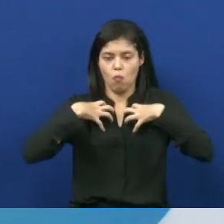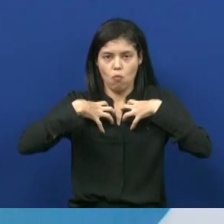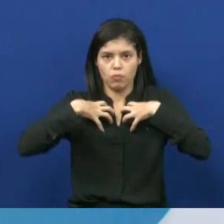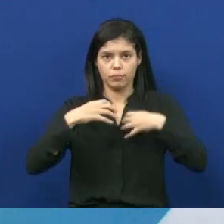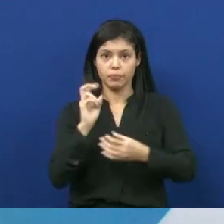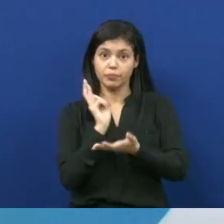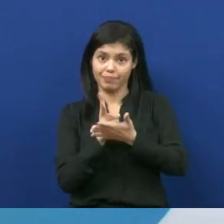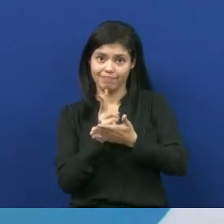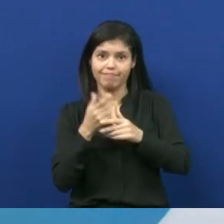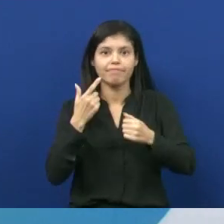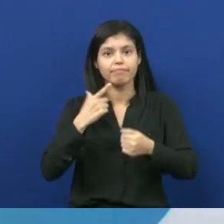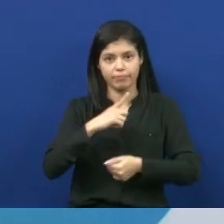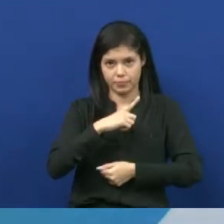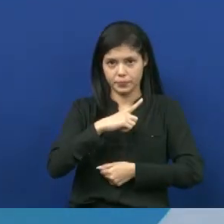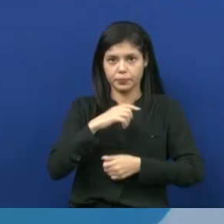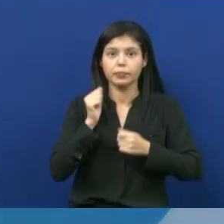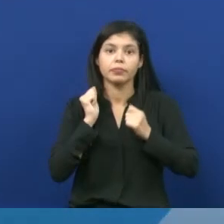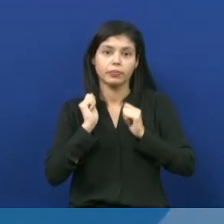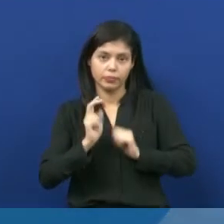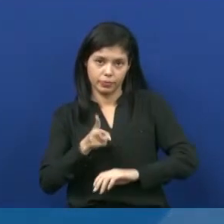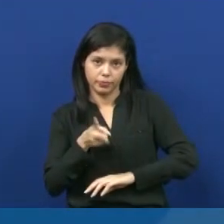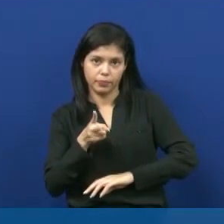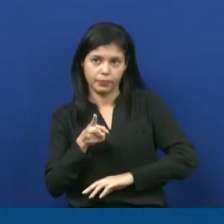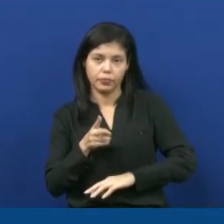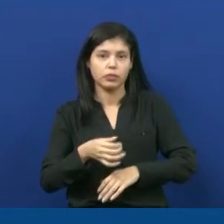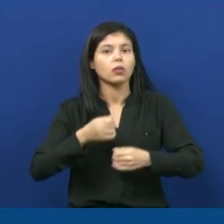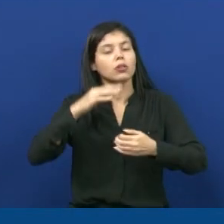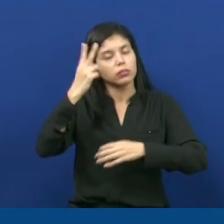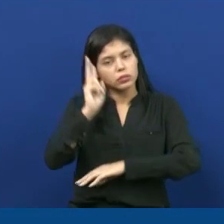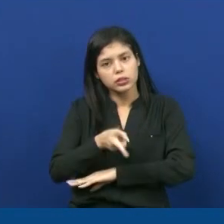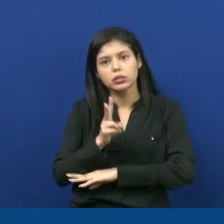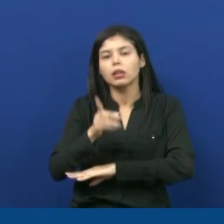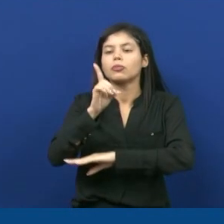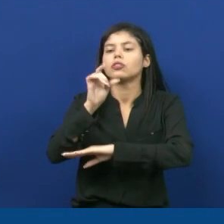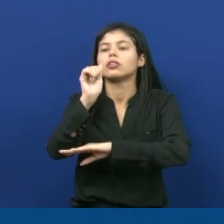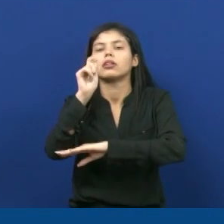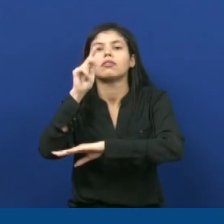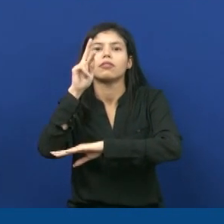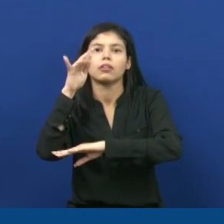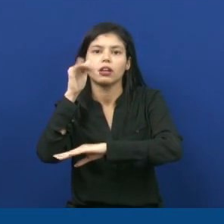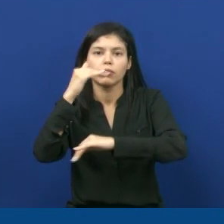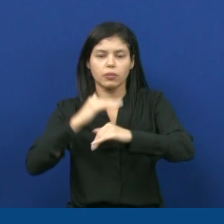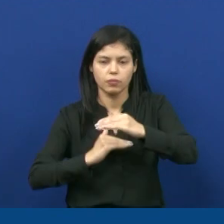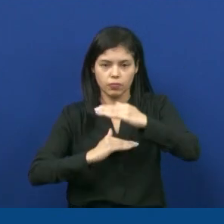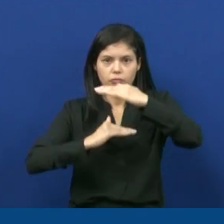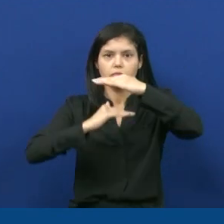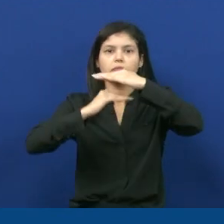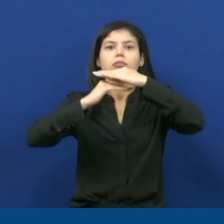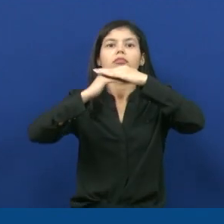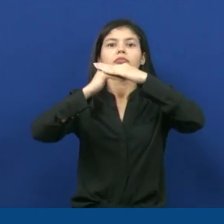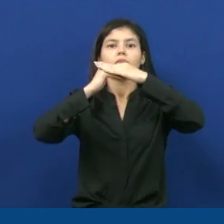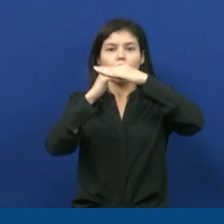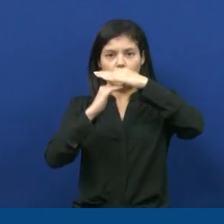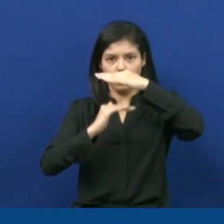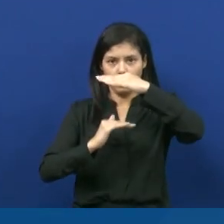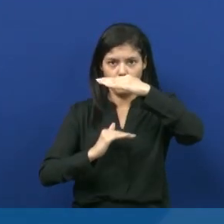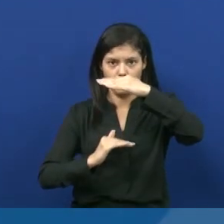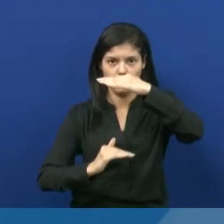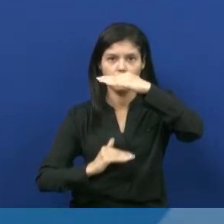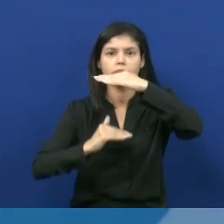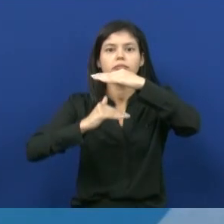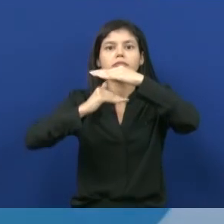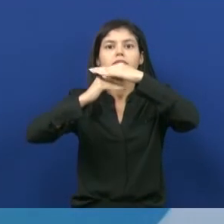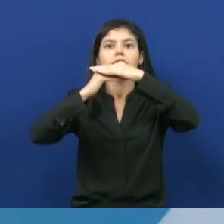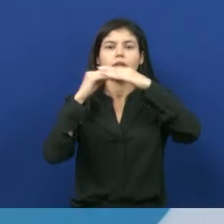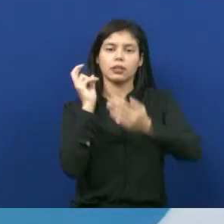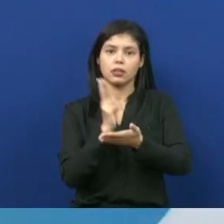tempo inteiro. Então, o tempo todo, nosso diafragma está fazendo esse movimento de relaxamento e contração. E os